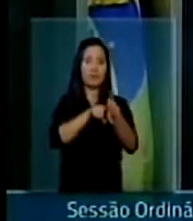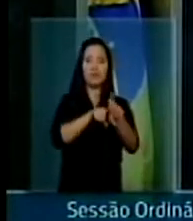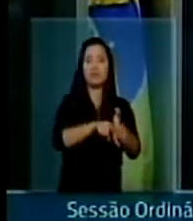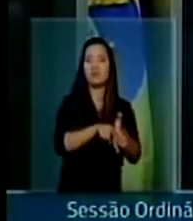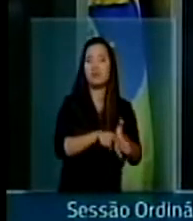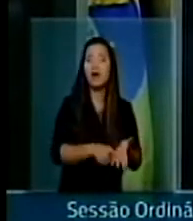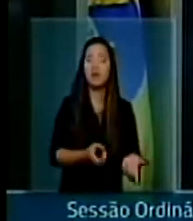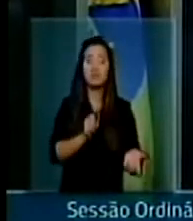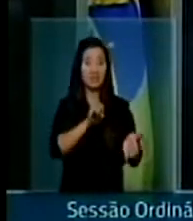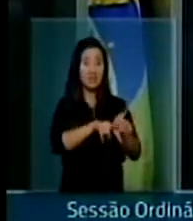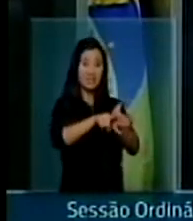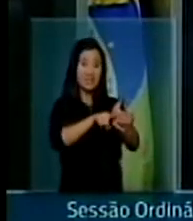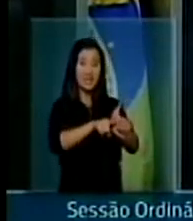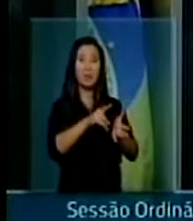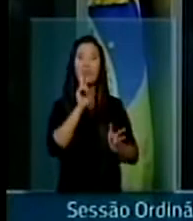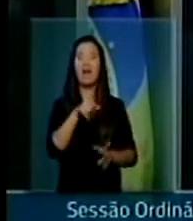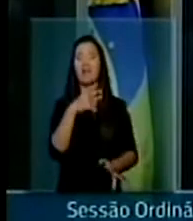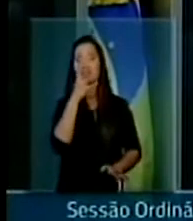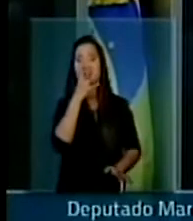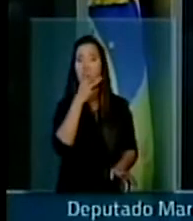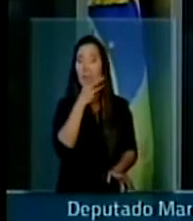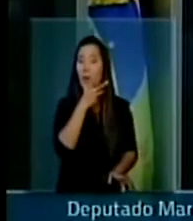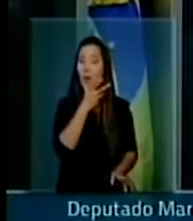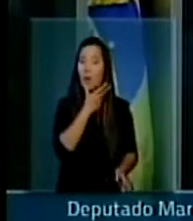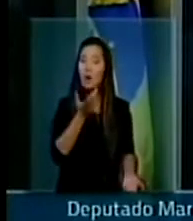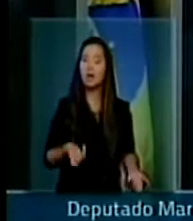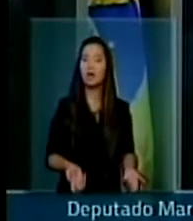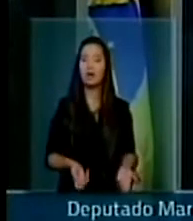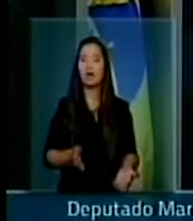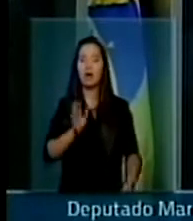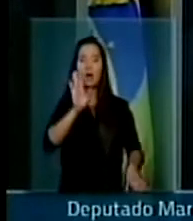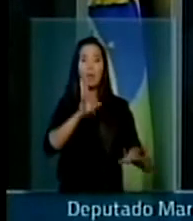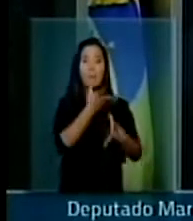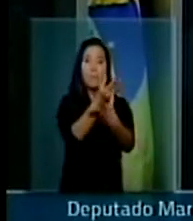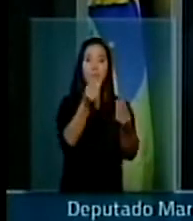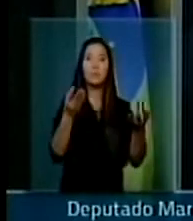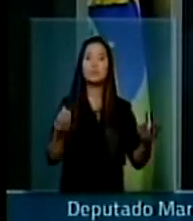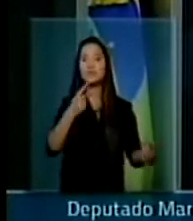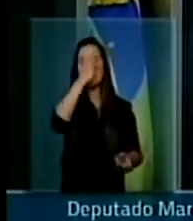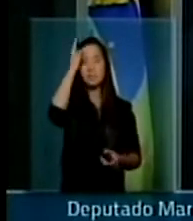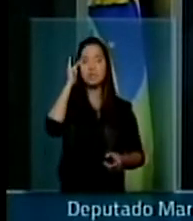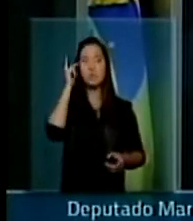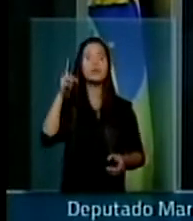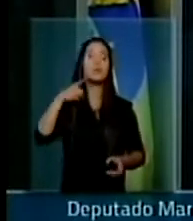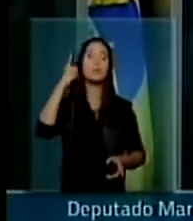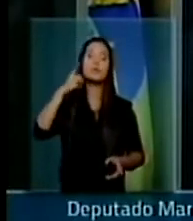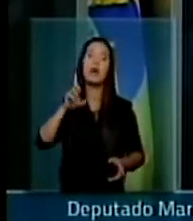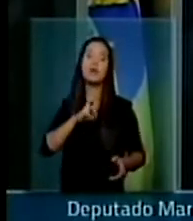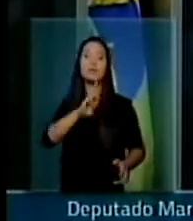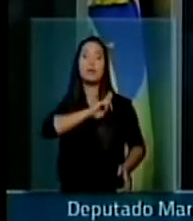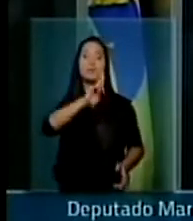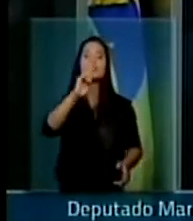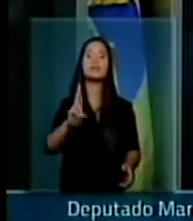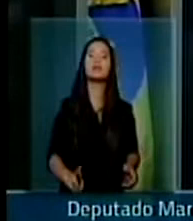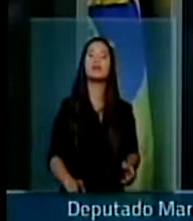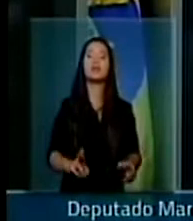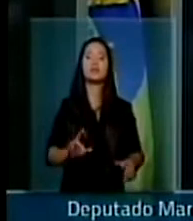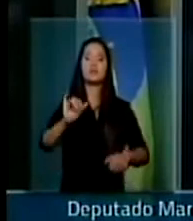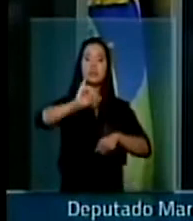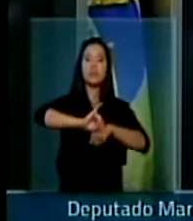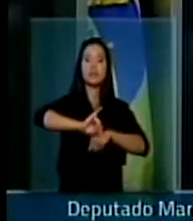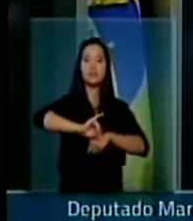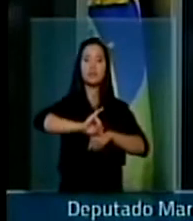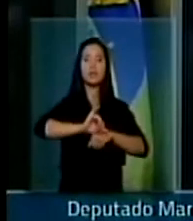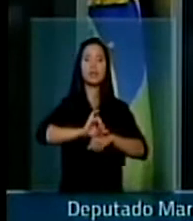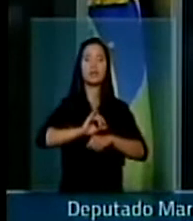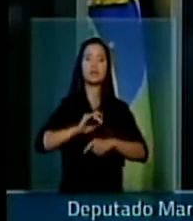quando são realizados, são demorados. Talvez muitos parlamentares que representam grandes capitais não